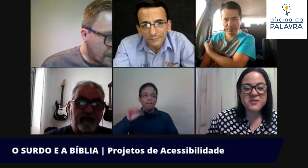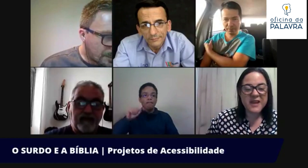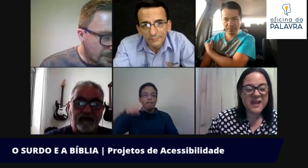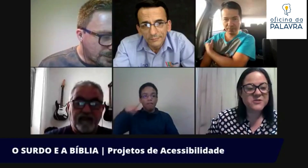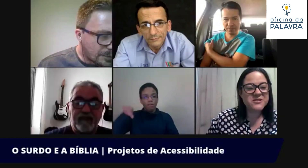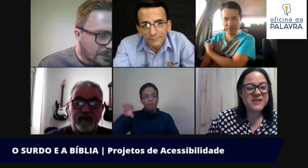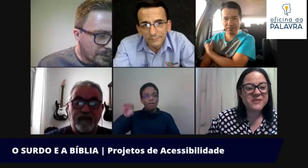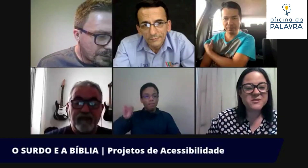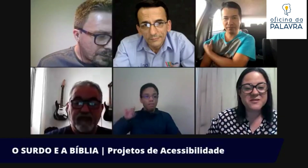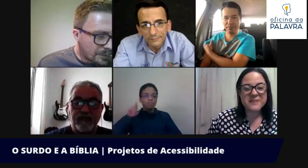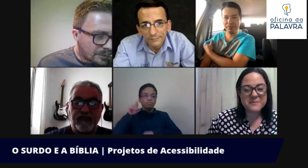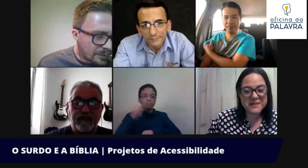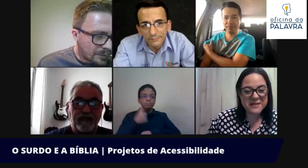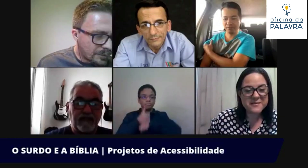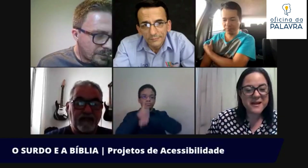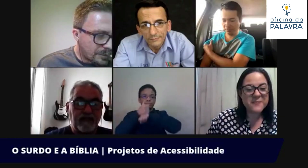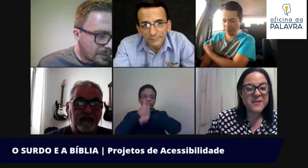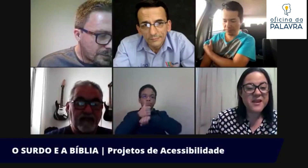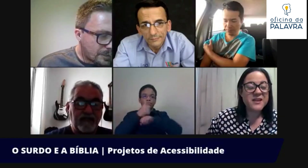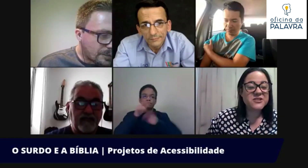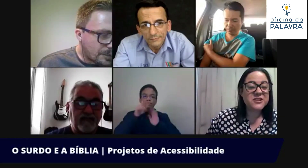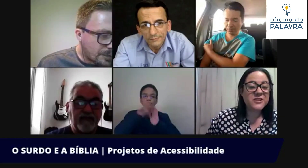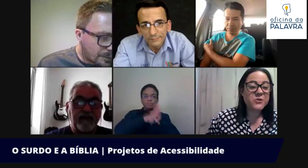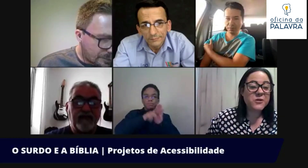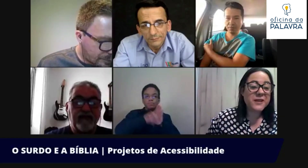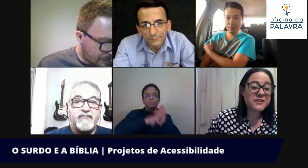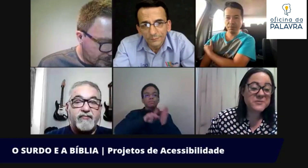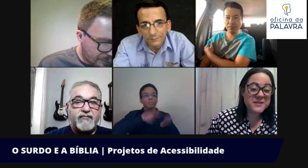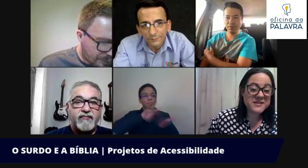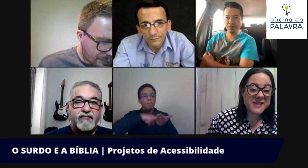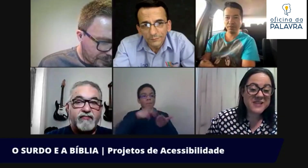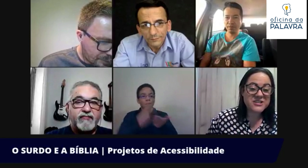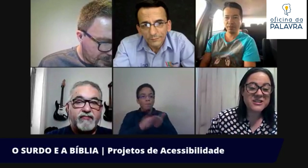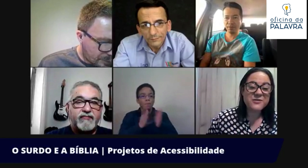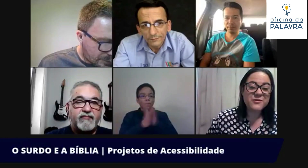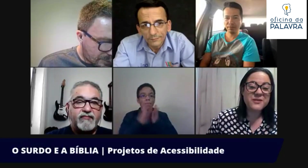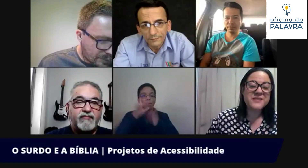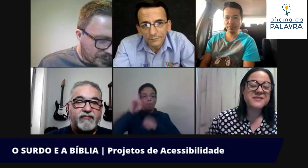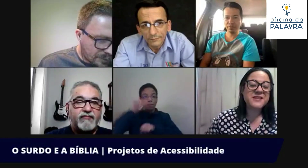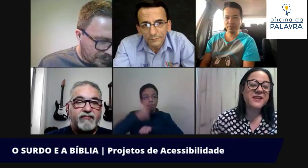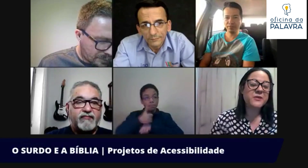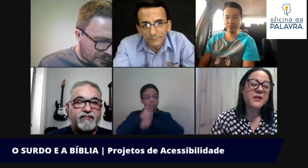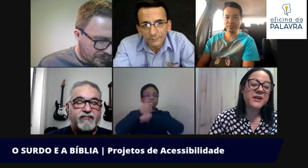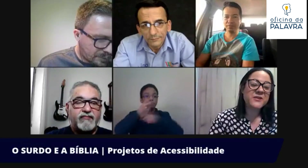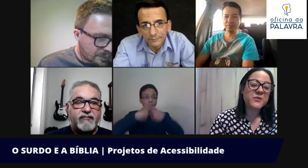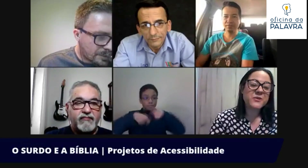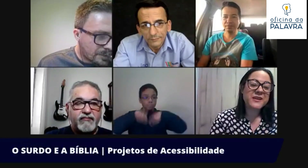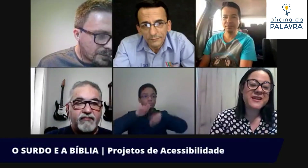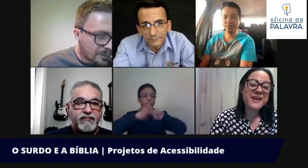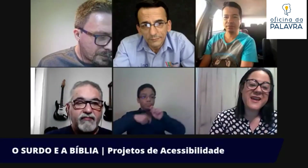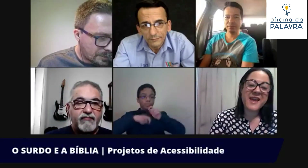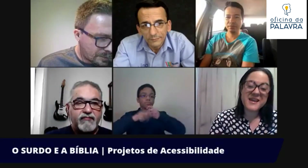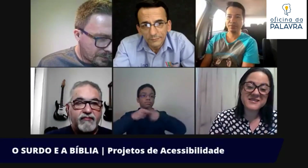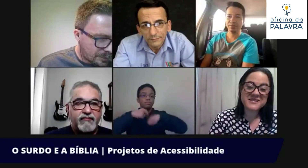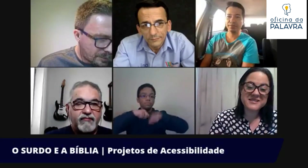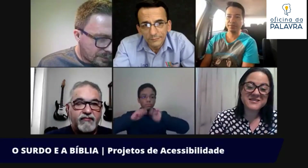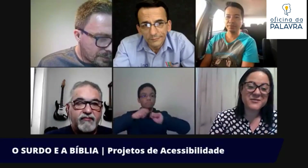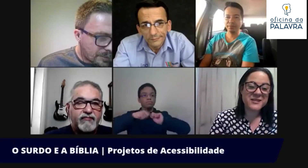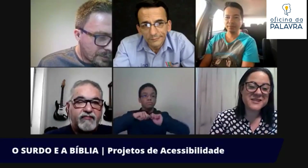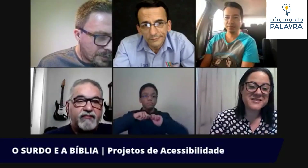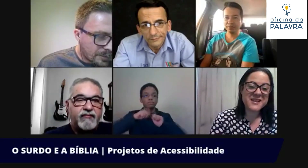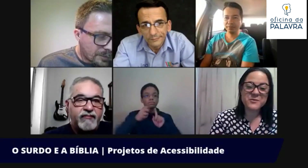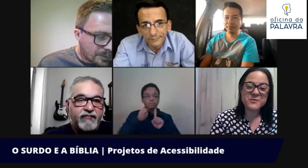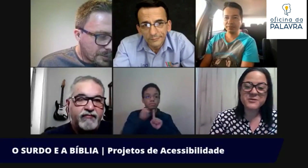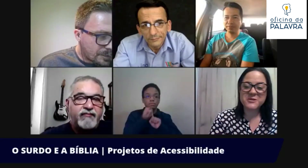de projetos de tradução da Bíblia, diretor administrativo financeiro do